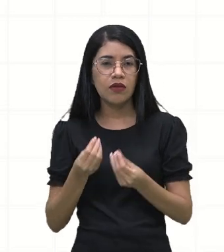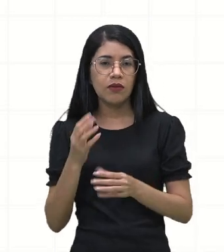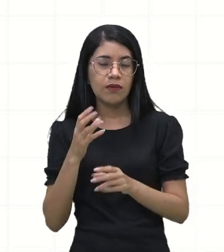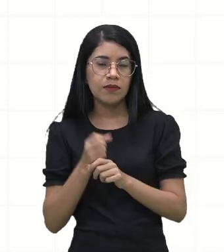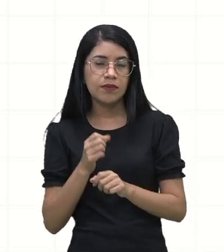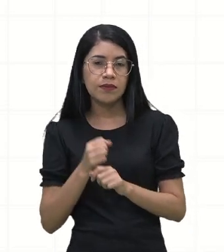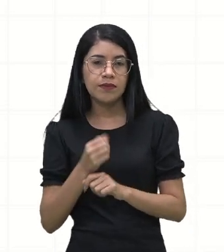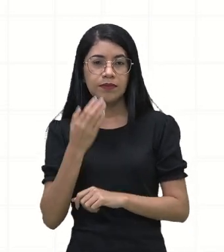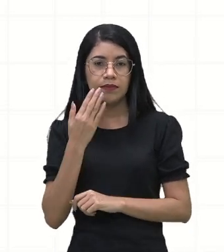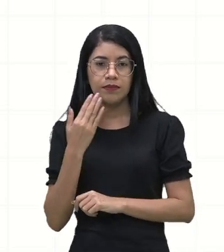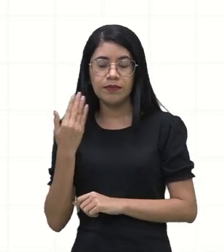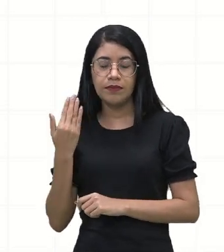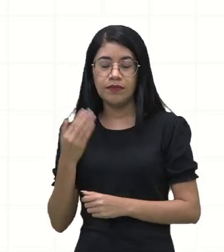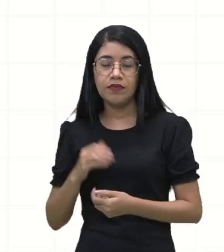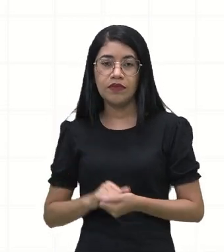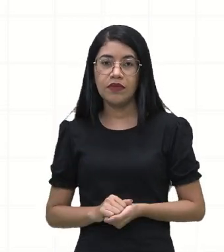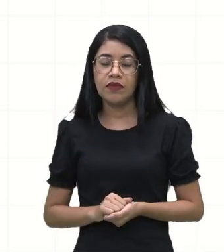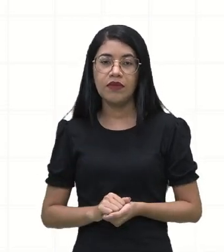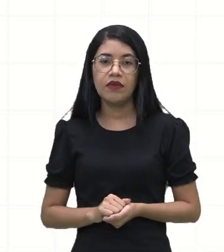aqui...